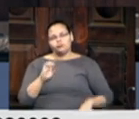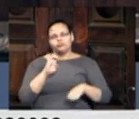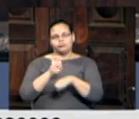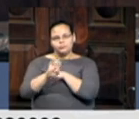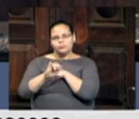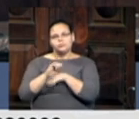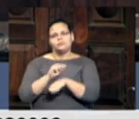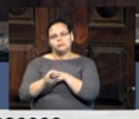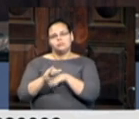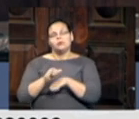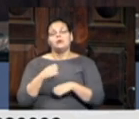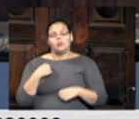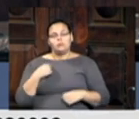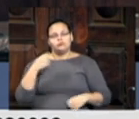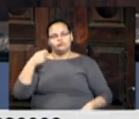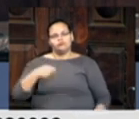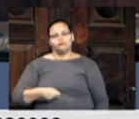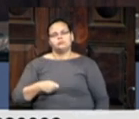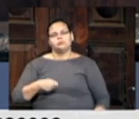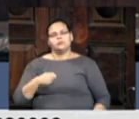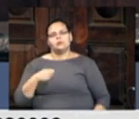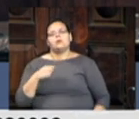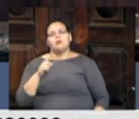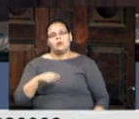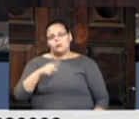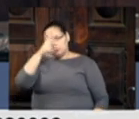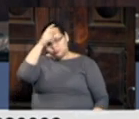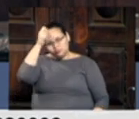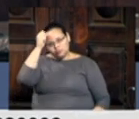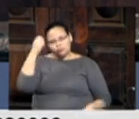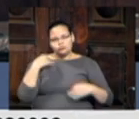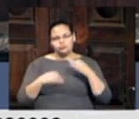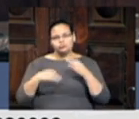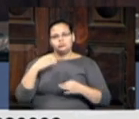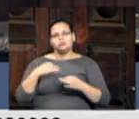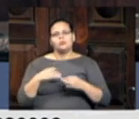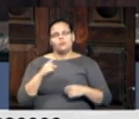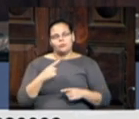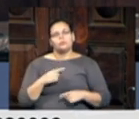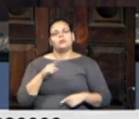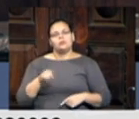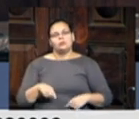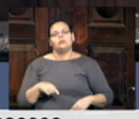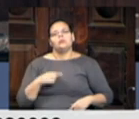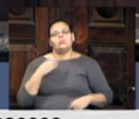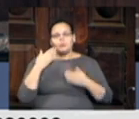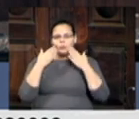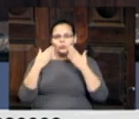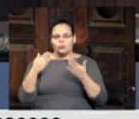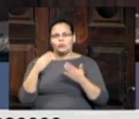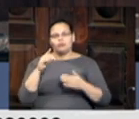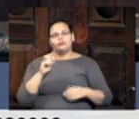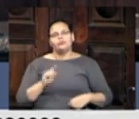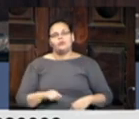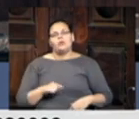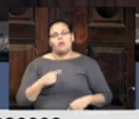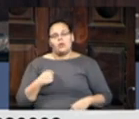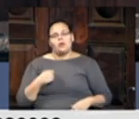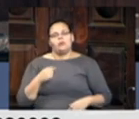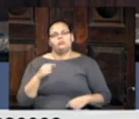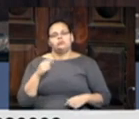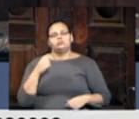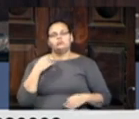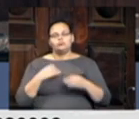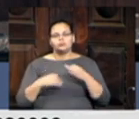decisão firme do Ministério Público e do juiz eleitoral da minha cidade, para que ele demonstre que a isenção do seu